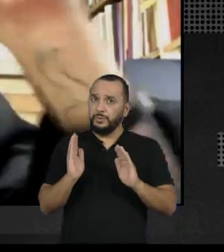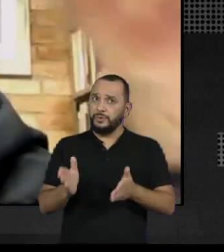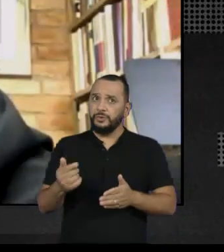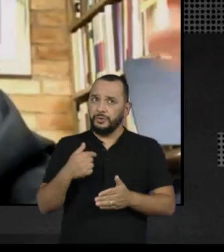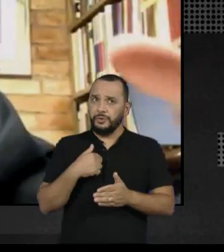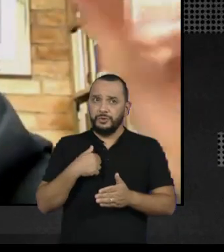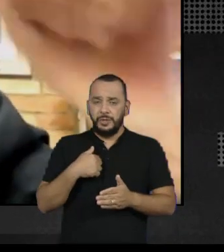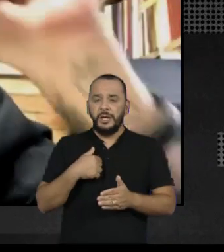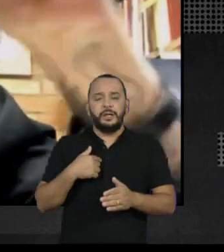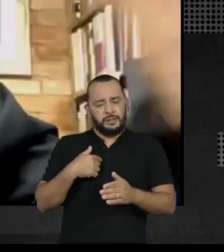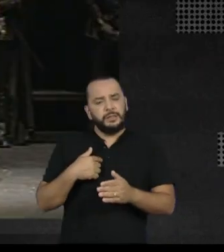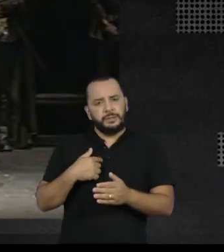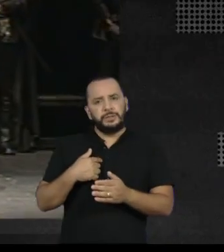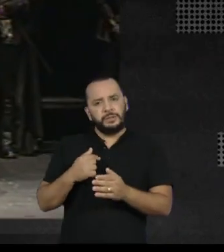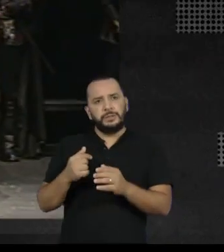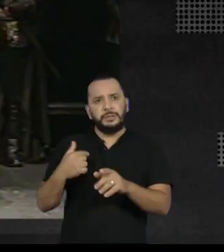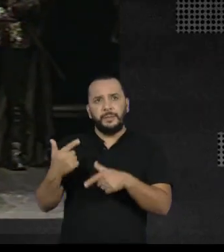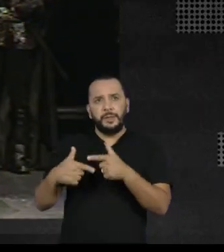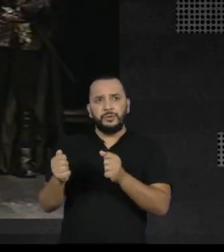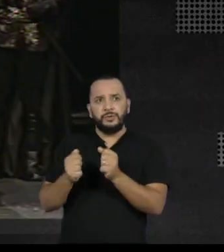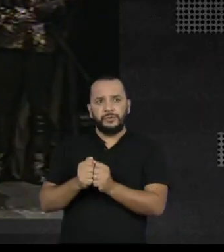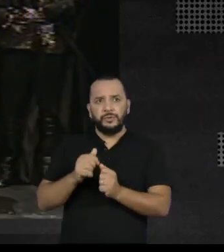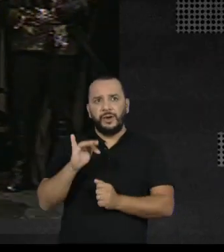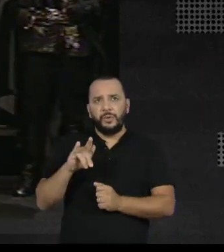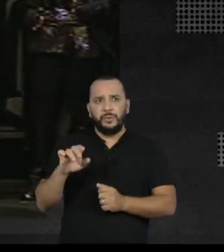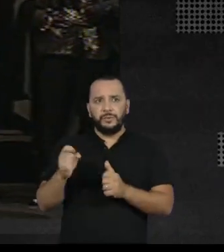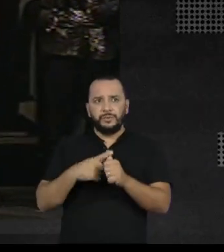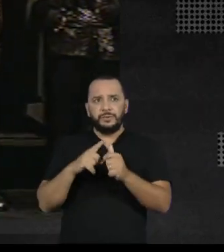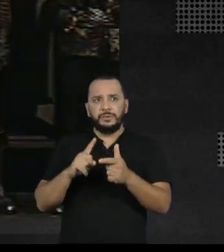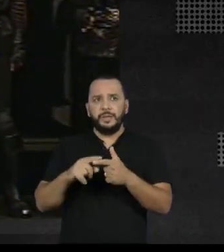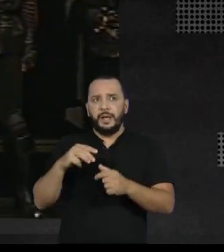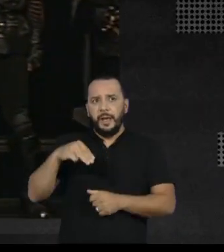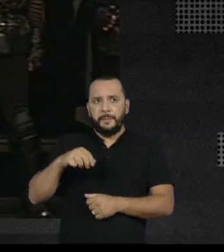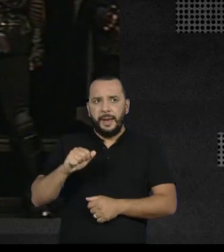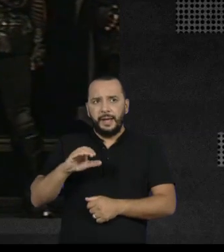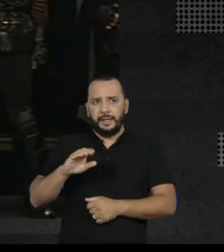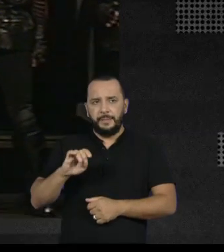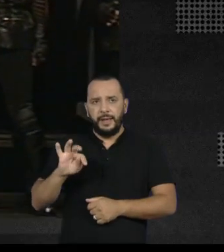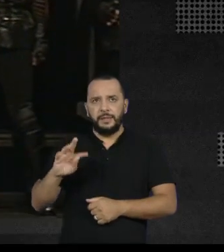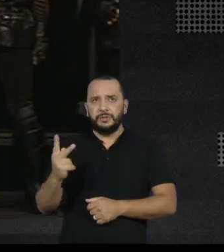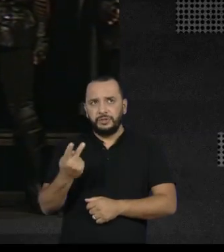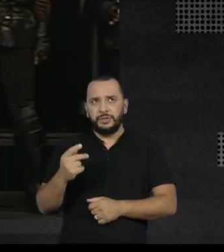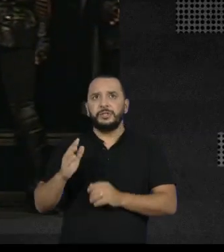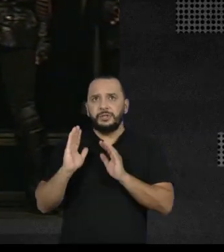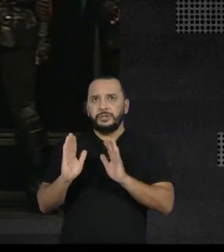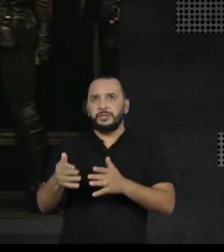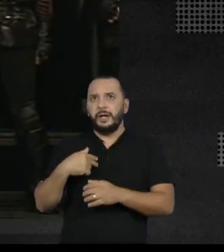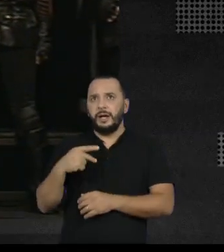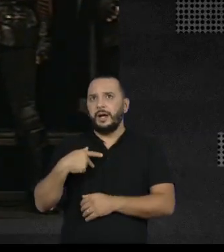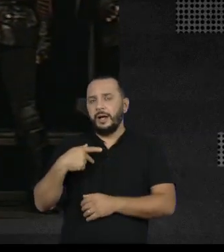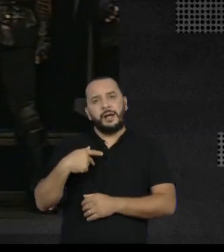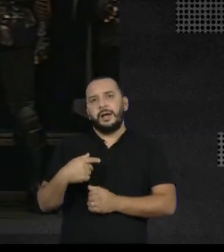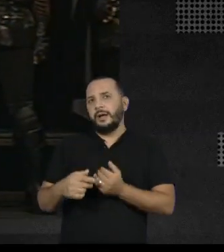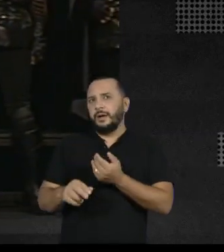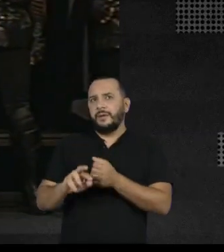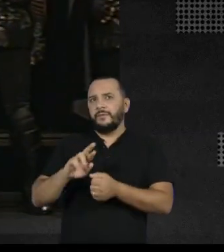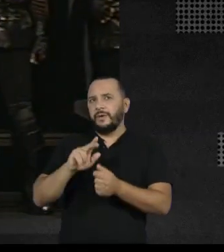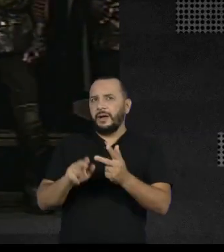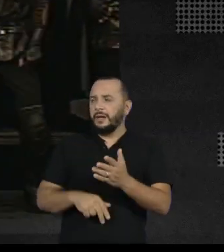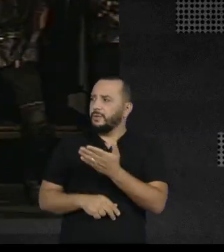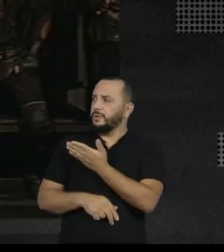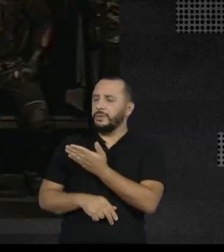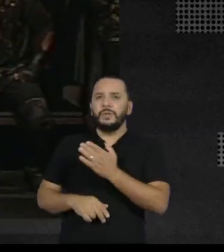conceito na tua cabeça? Isso é uma coisa maravilhosa, que bom que a Débora falou isso para eu poder falar isso. Ela fala toda hora. Eu fiz